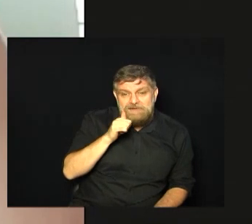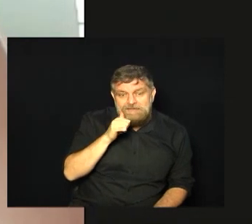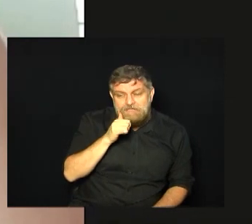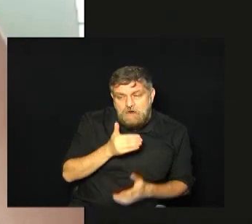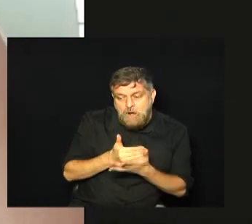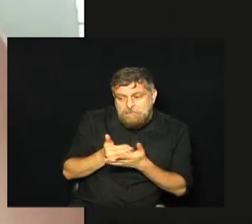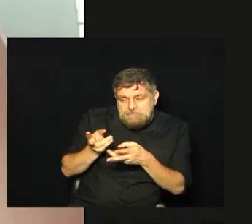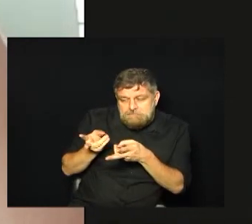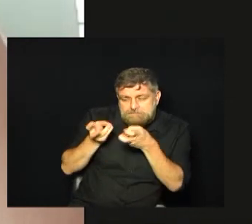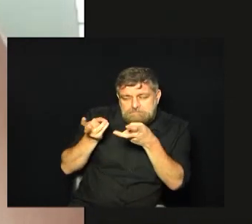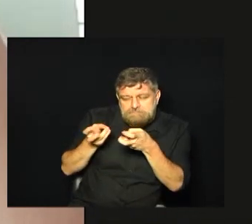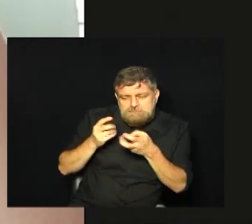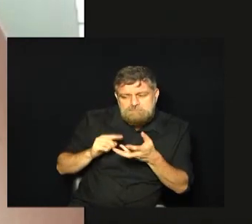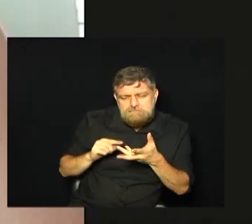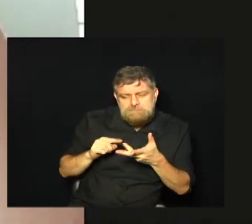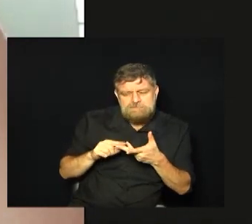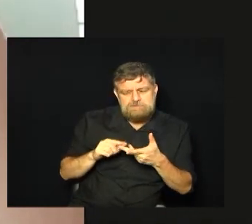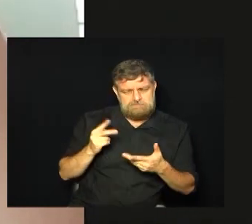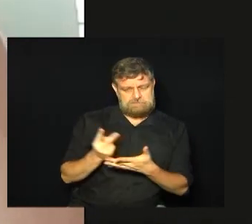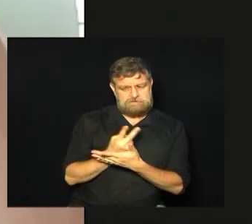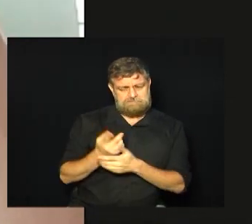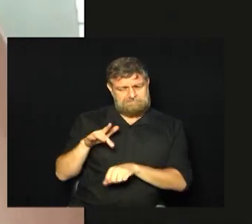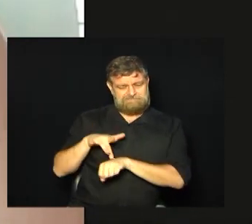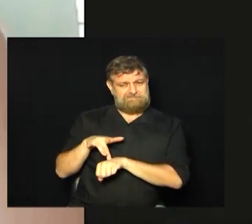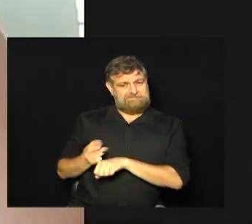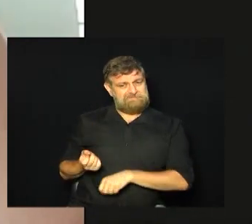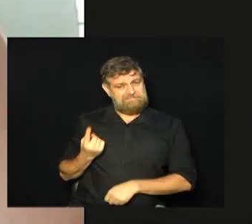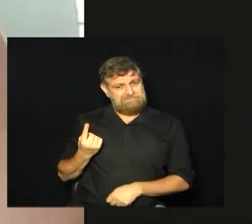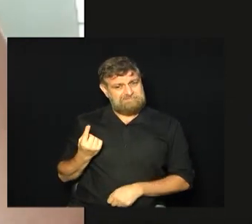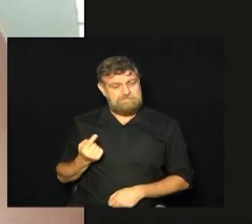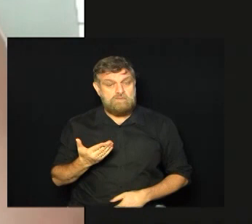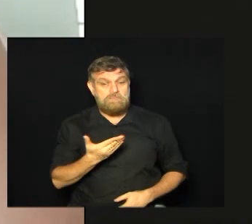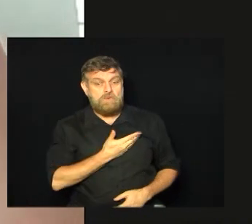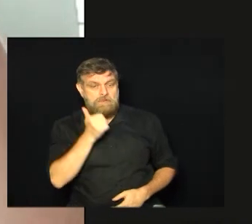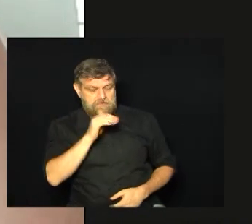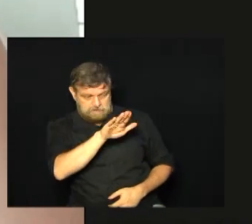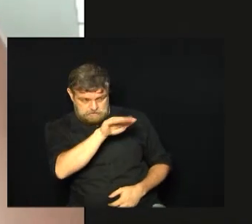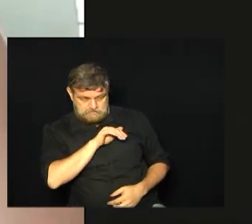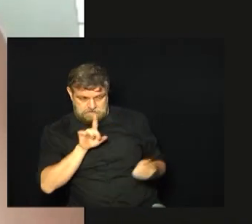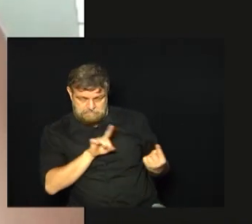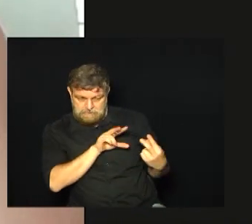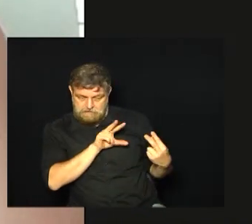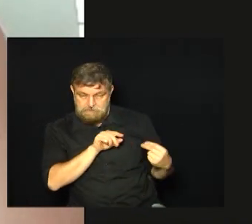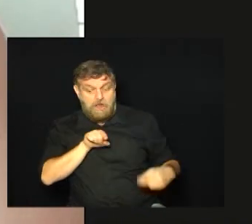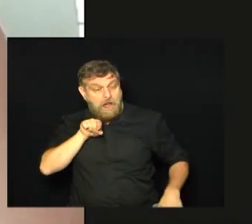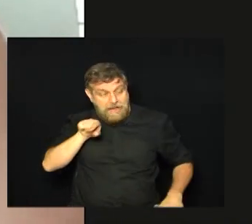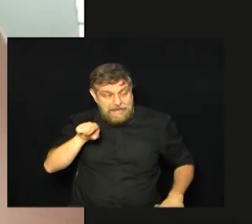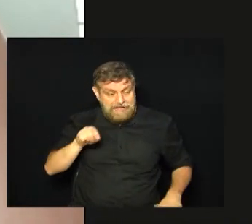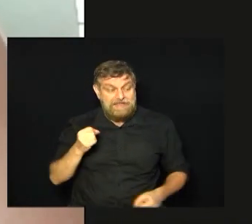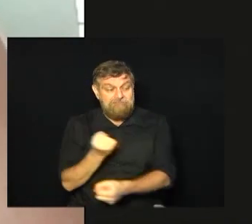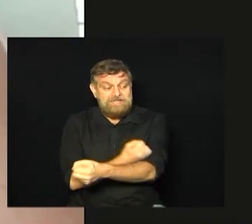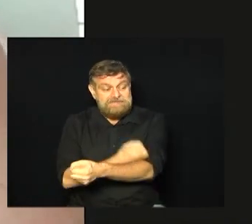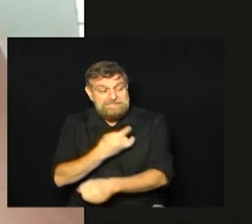começa a compreender que tem alguma coisa errada quando uma amiga diz para ela, olha, ele é